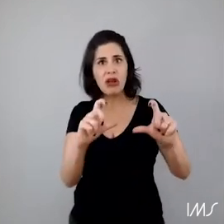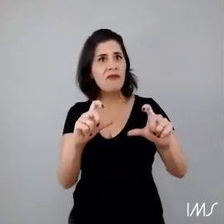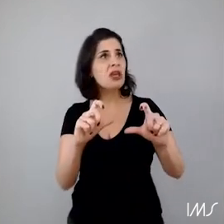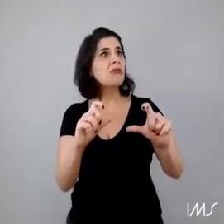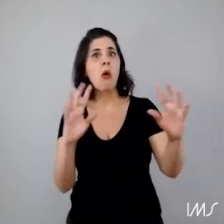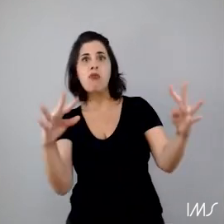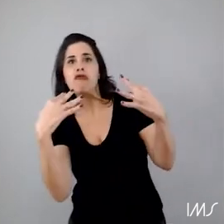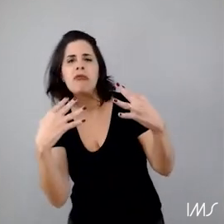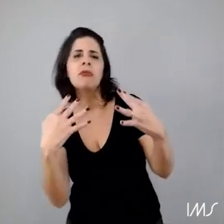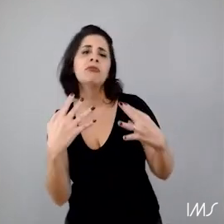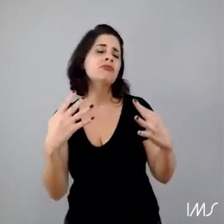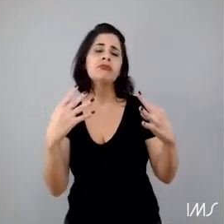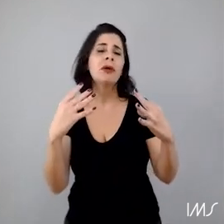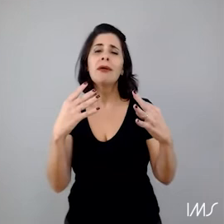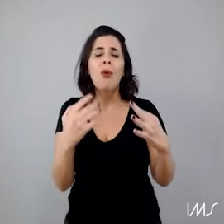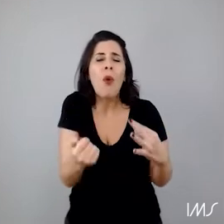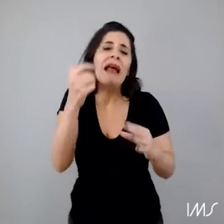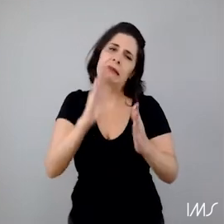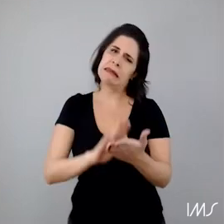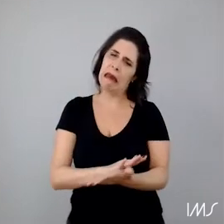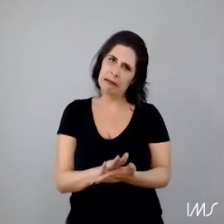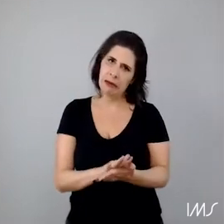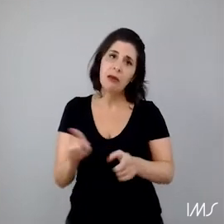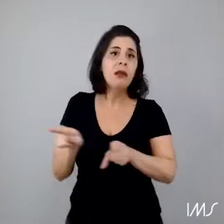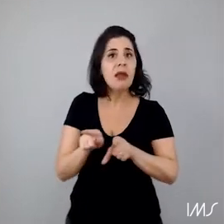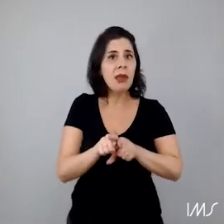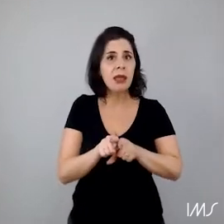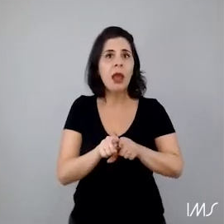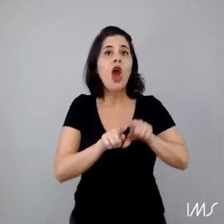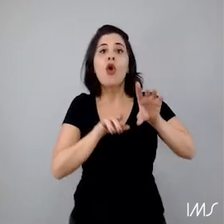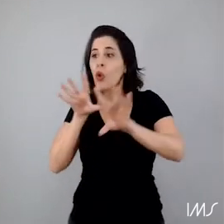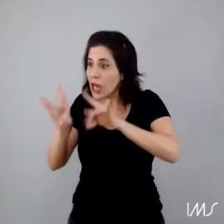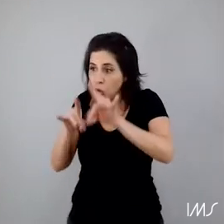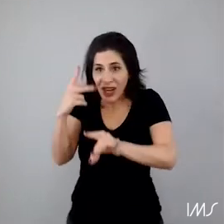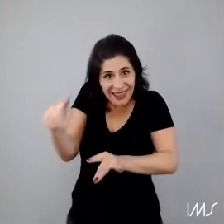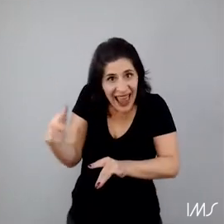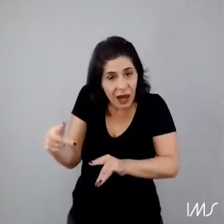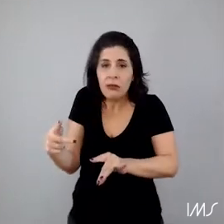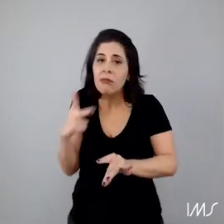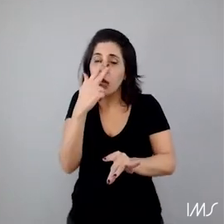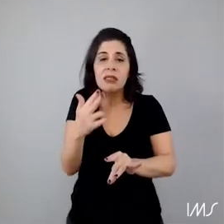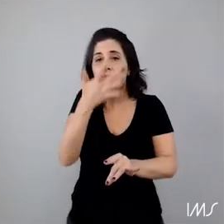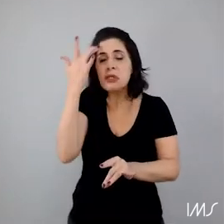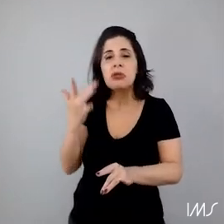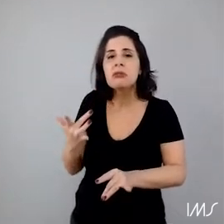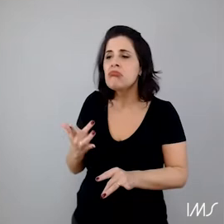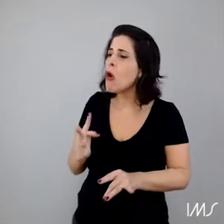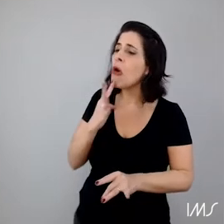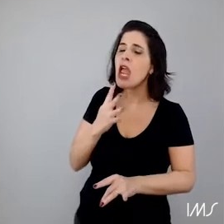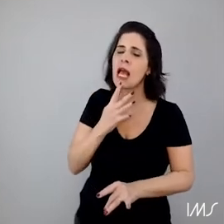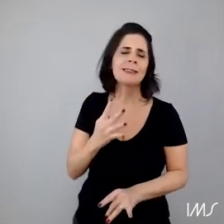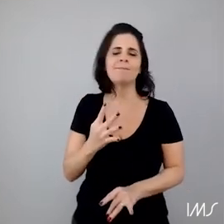é vista e seu legado curatorial também parece ter sido esquecido. Os tempos atuais estão, acho,